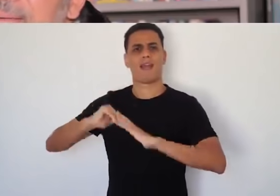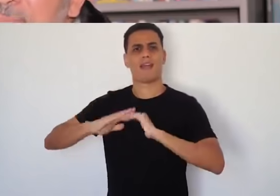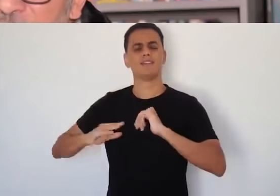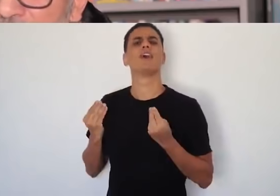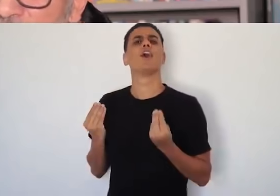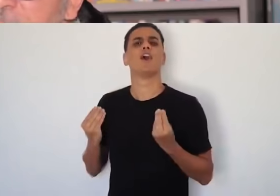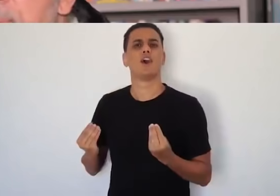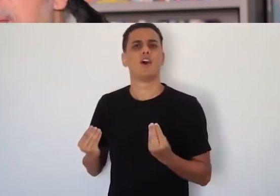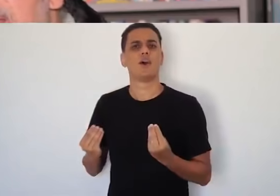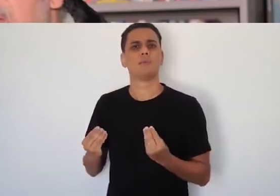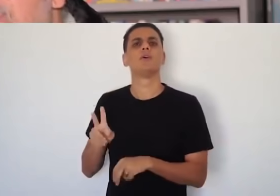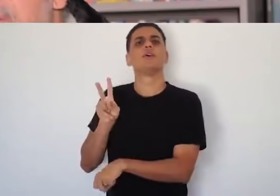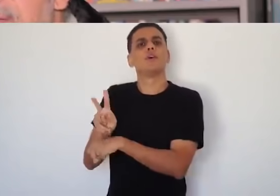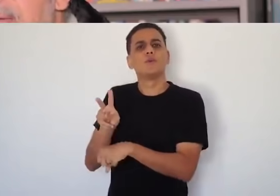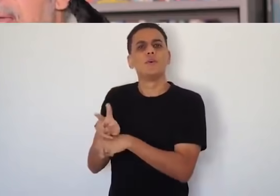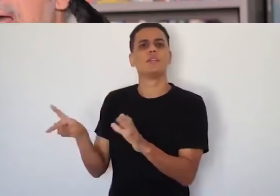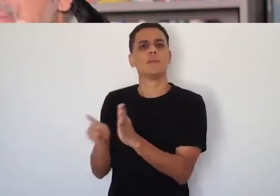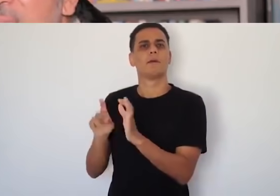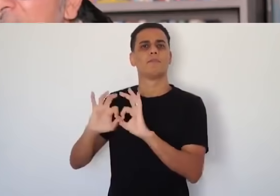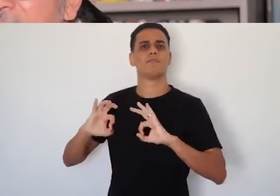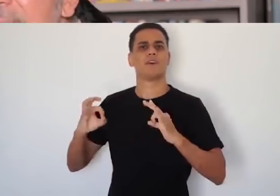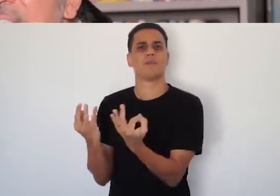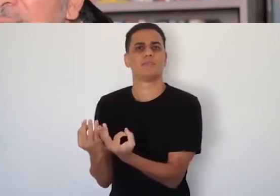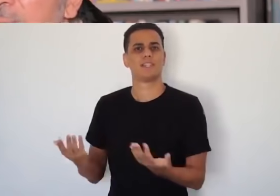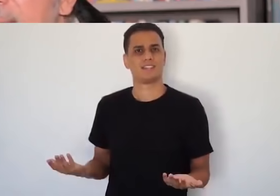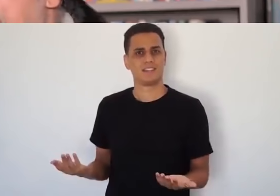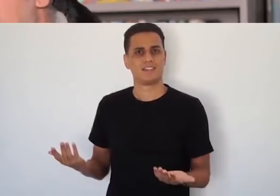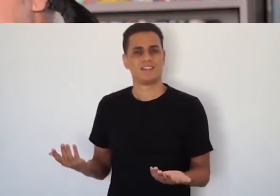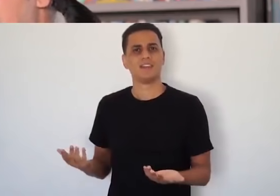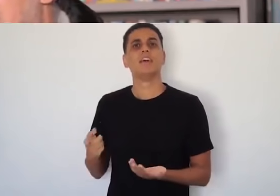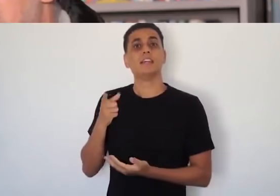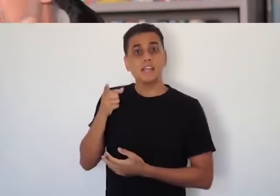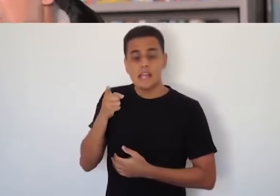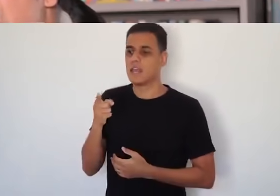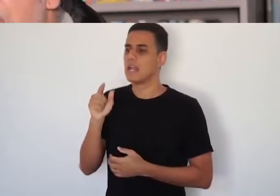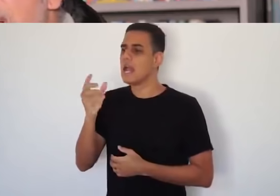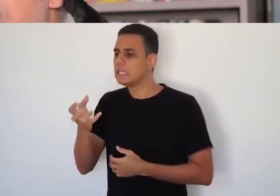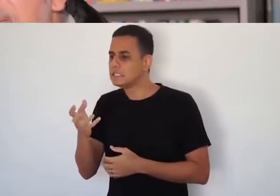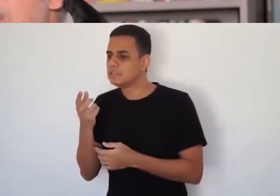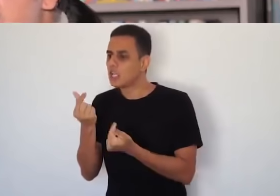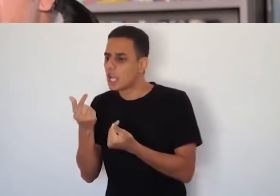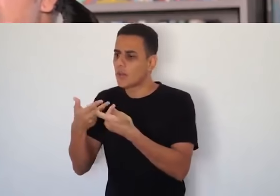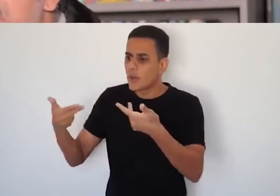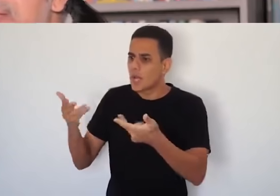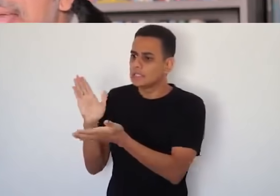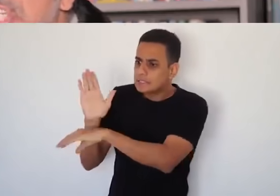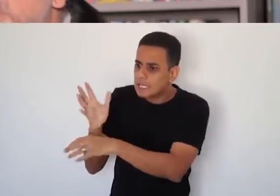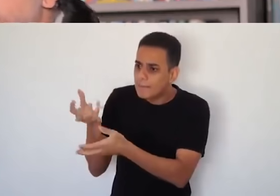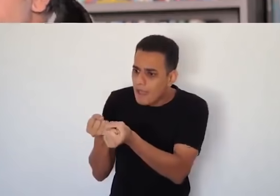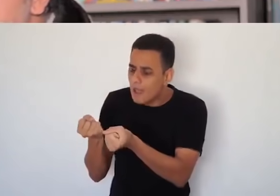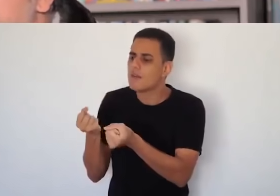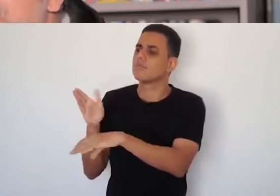colocar para filho e para neto a fé, a religião em prática, transformar o credo em boa obra,